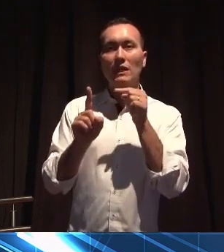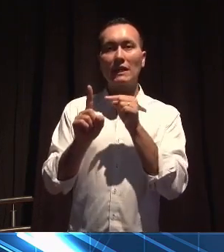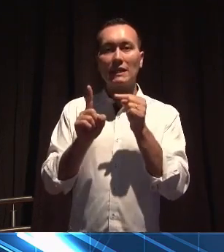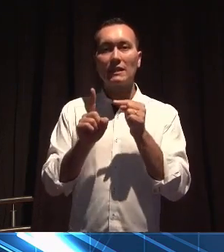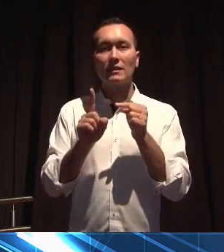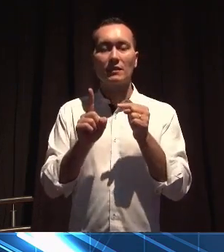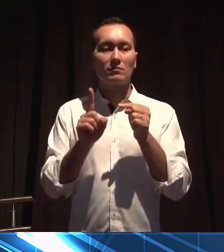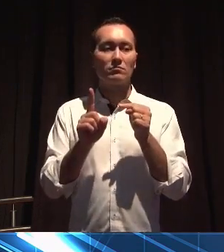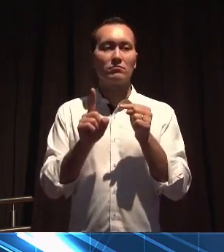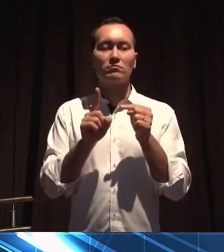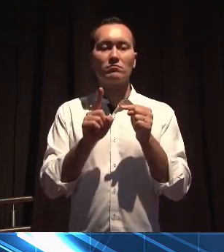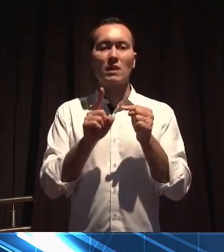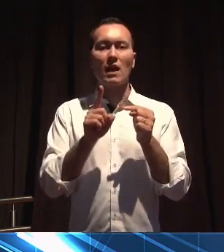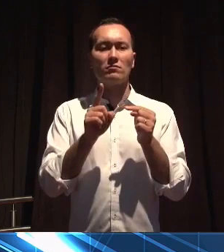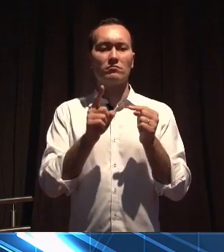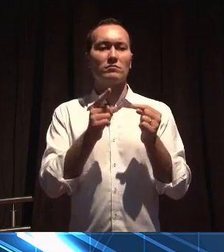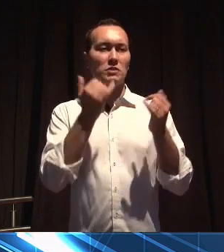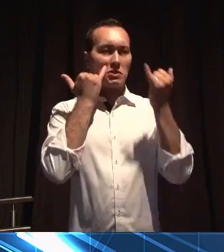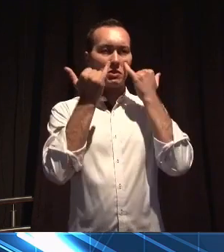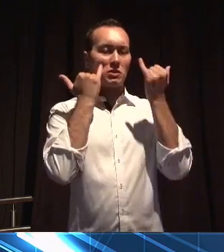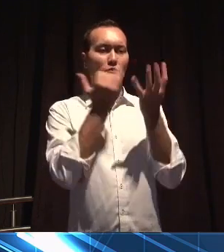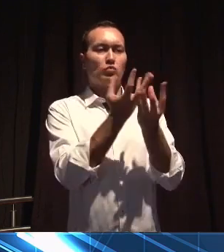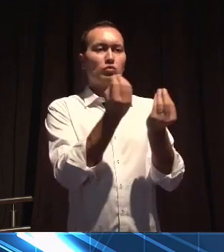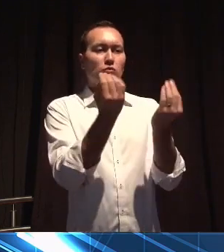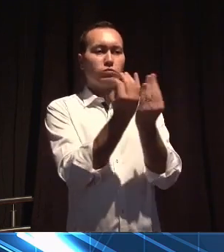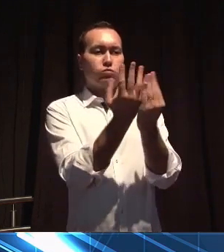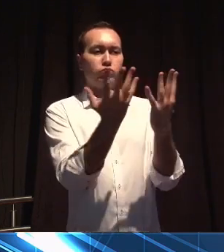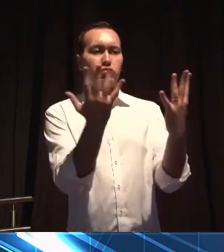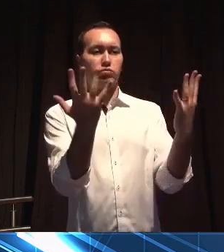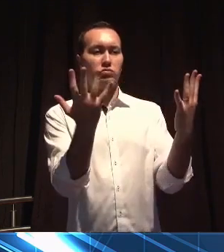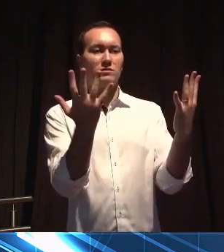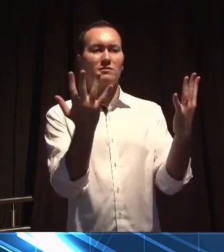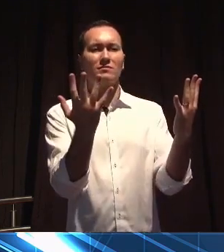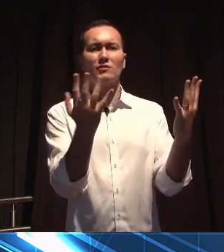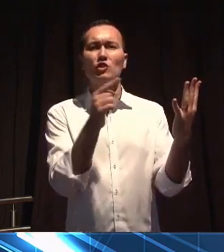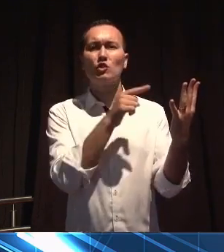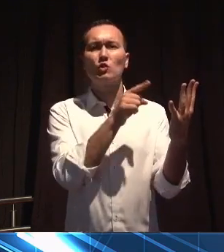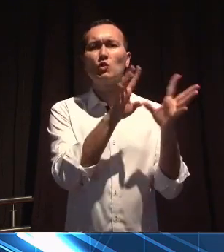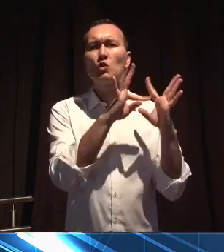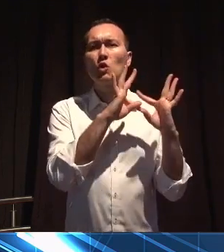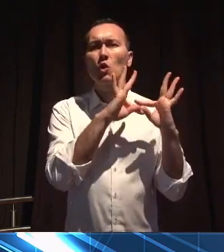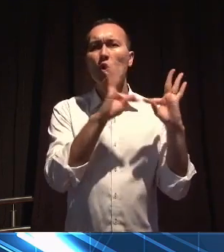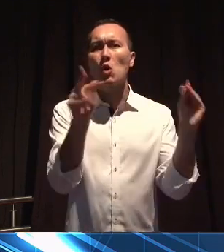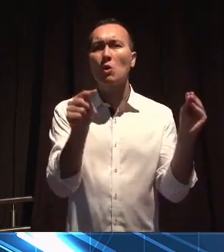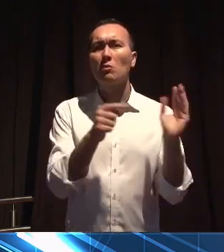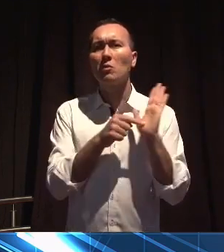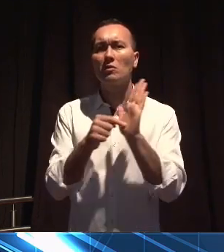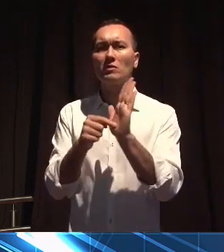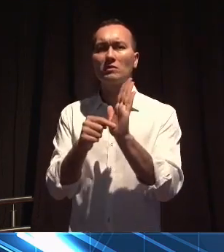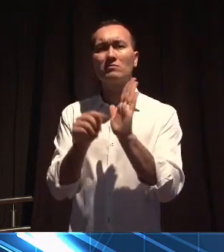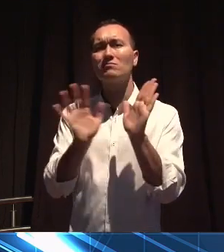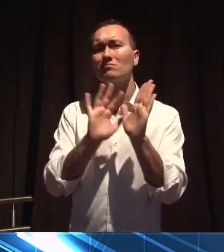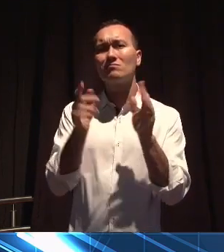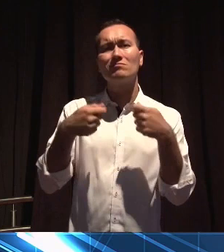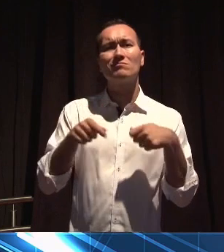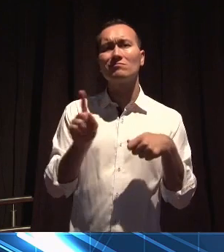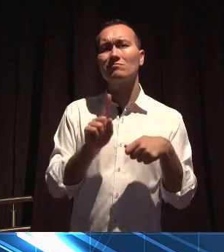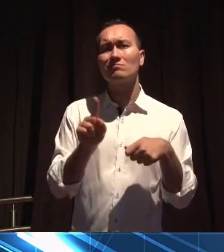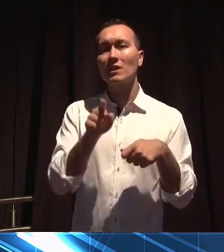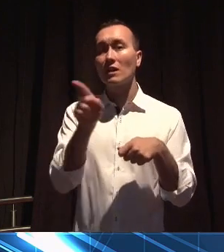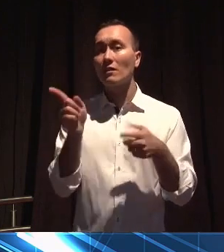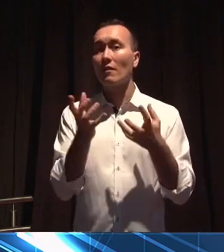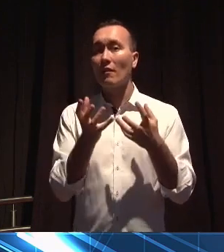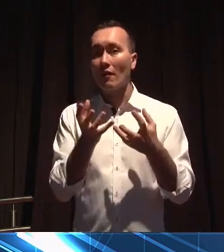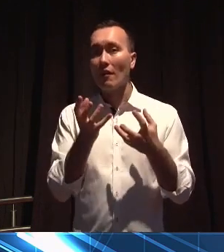calculadora estatísticas implementa ao finalizar geração E aí esse método aqui após geração